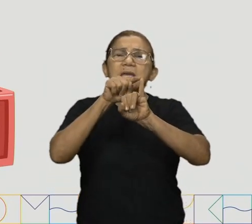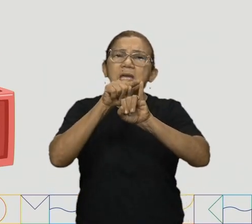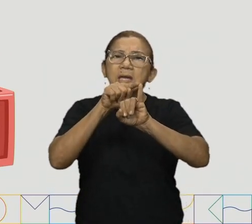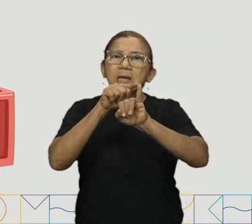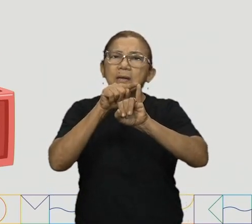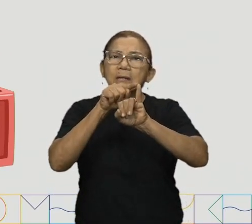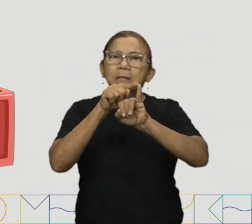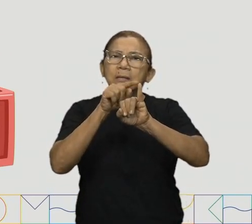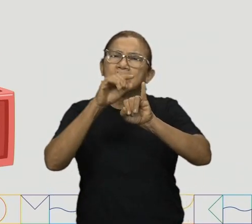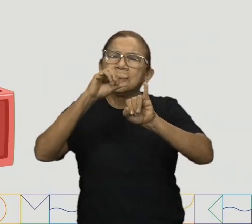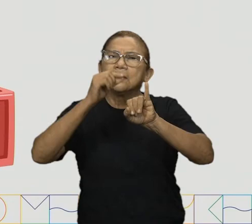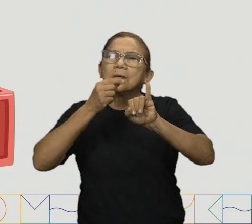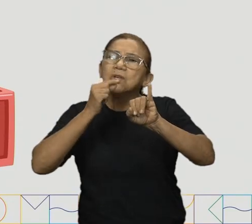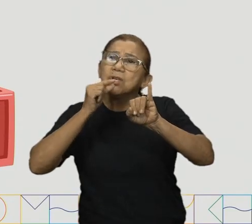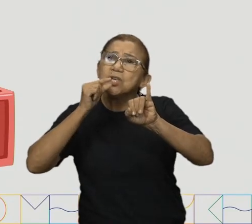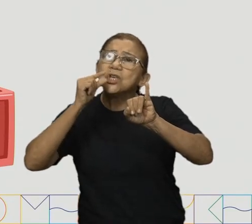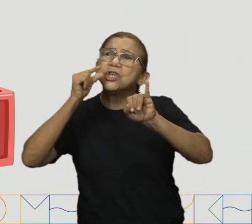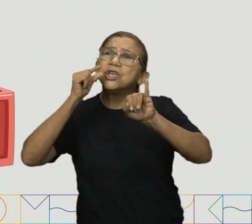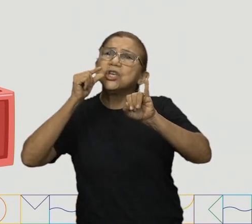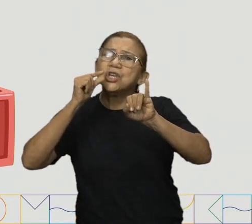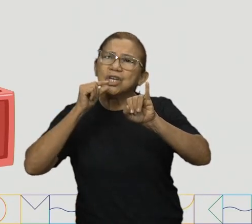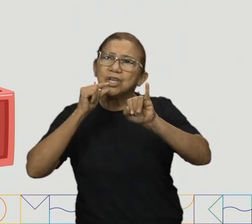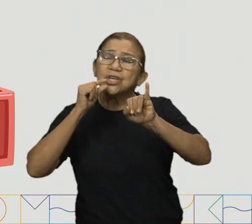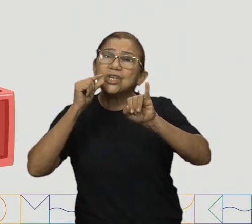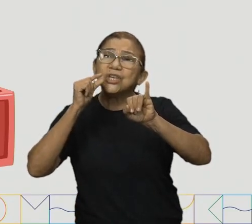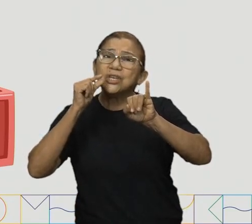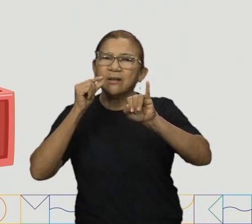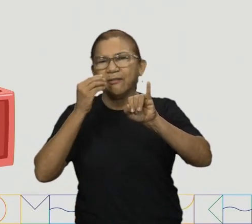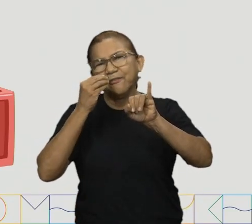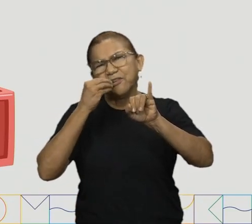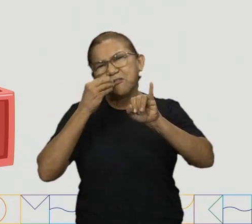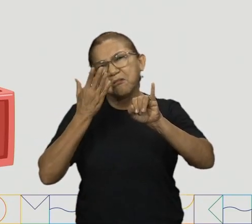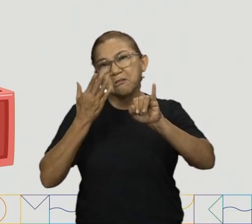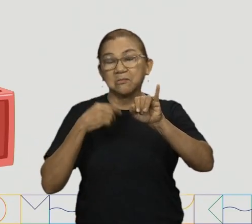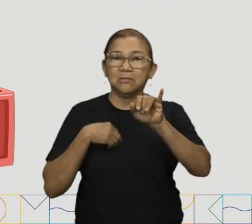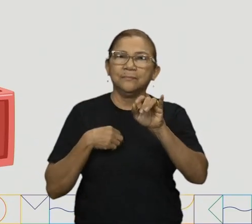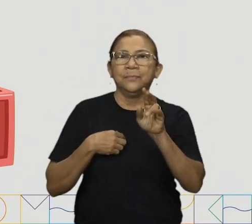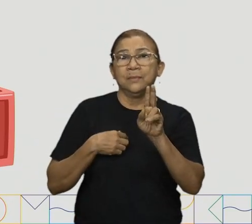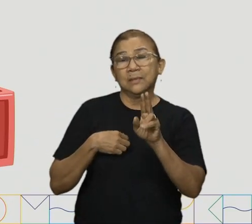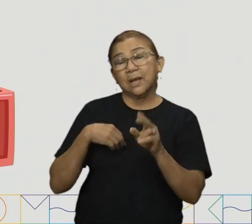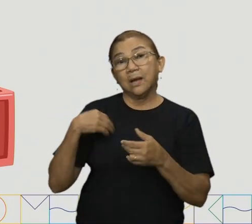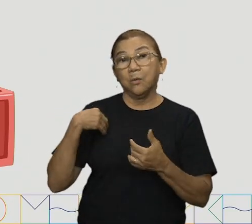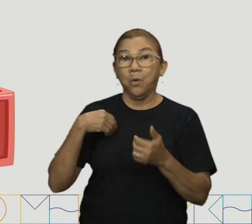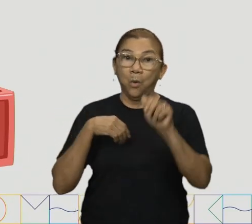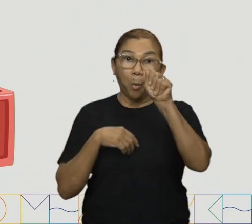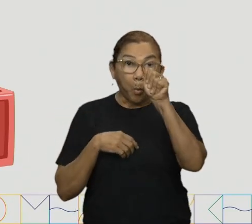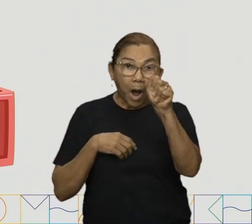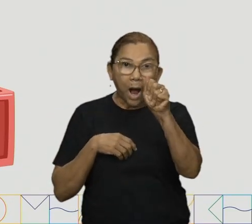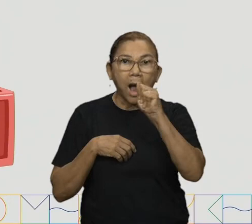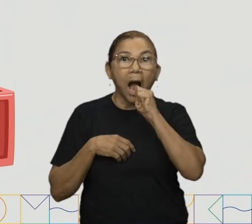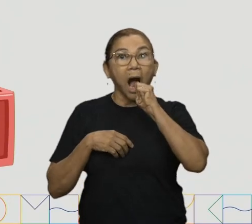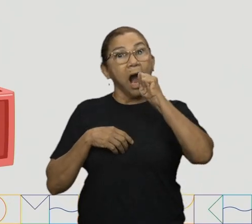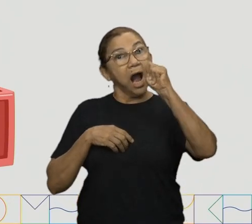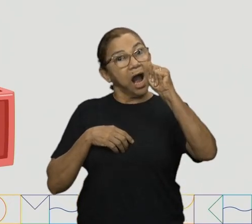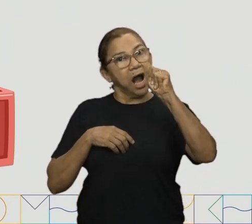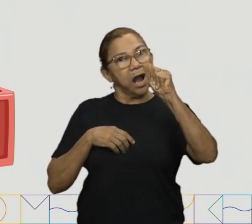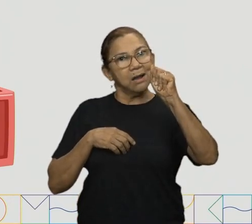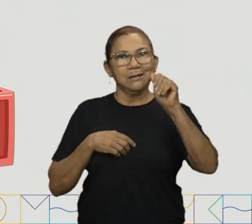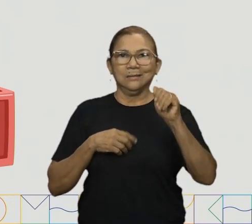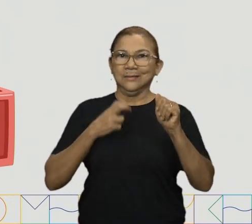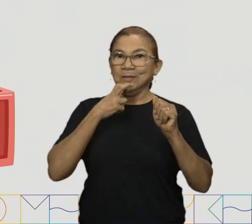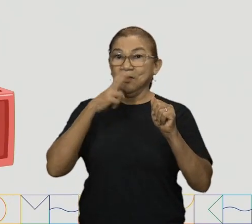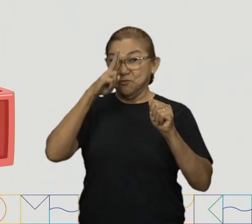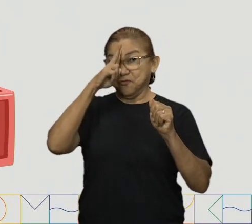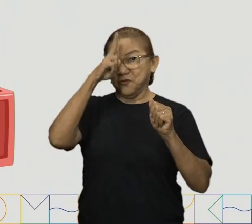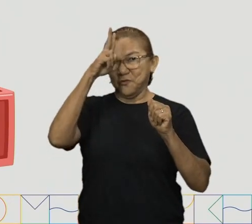as demais. Lembra que eu disse para vocês que o A, o E e o O, eles costumam ser a sílaba representar dentro da sílaba